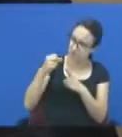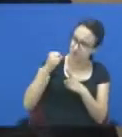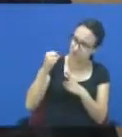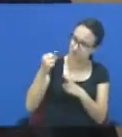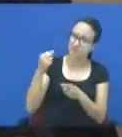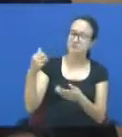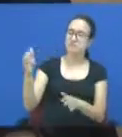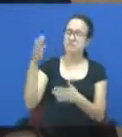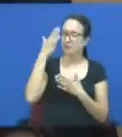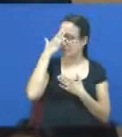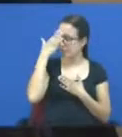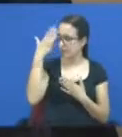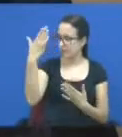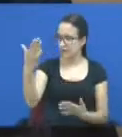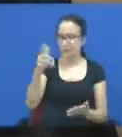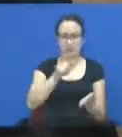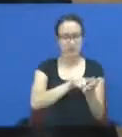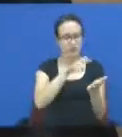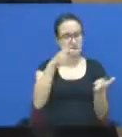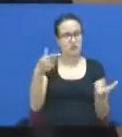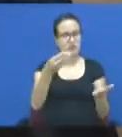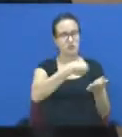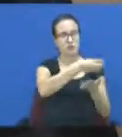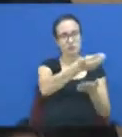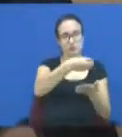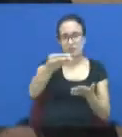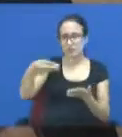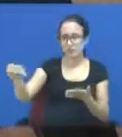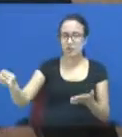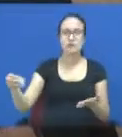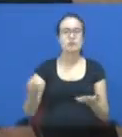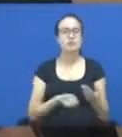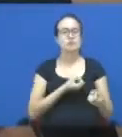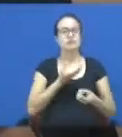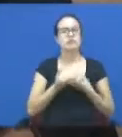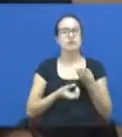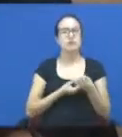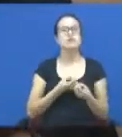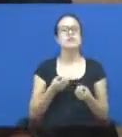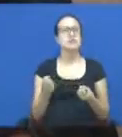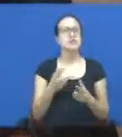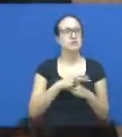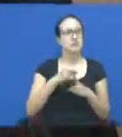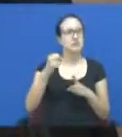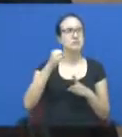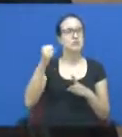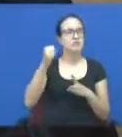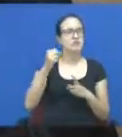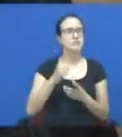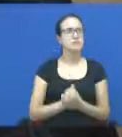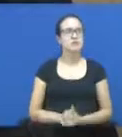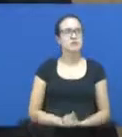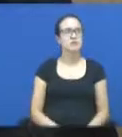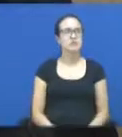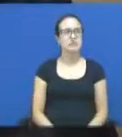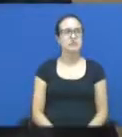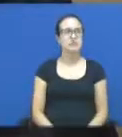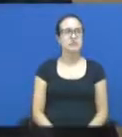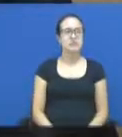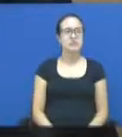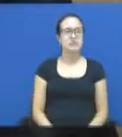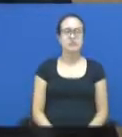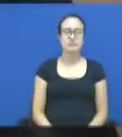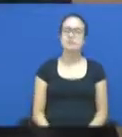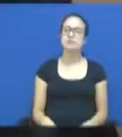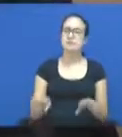aqui o jornalzinho que será distribuído a todos os vereadores com os poemas classificados. Queria também agradecer a